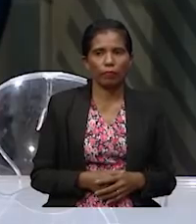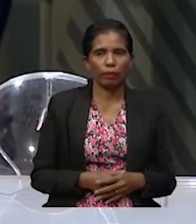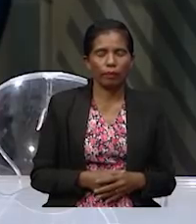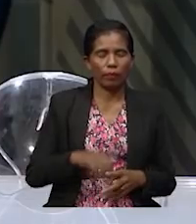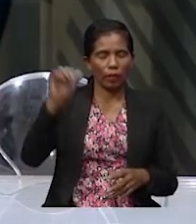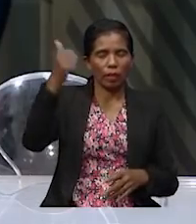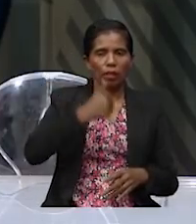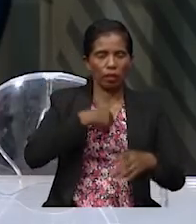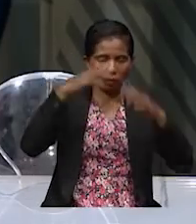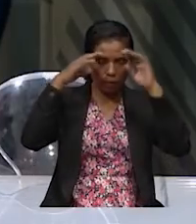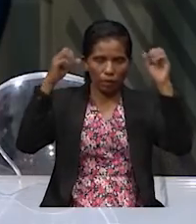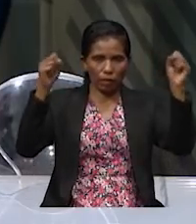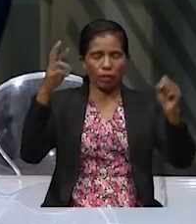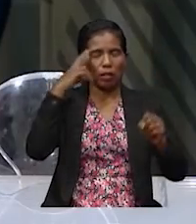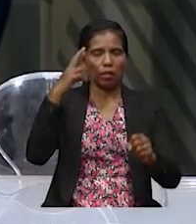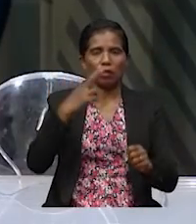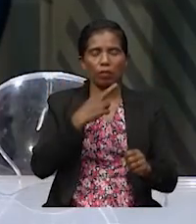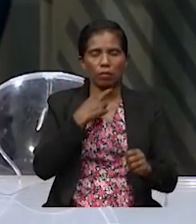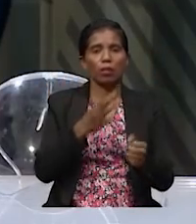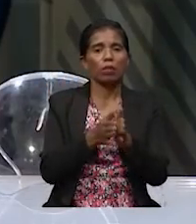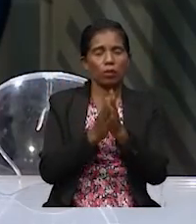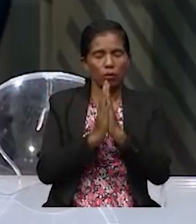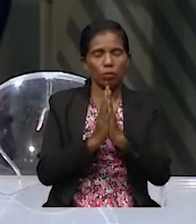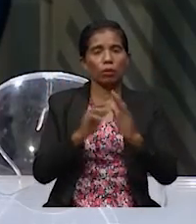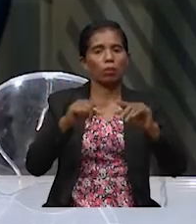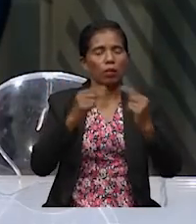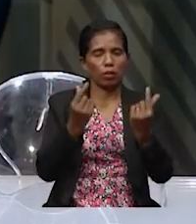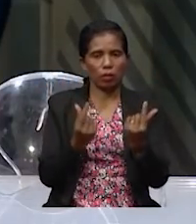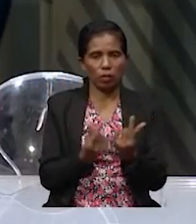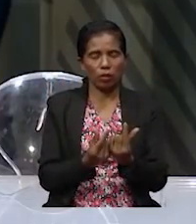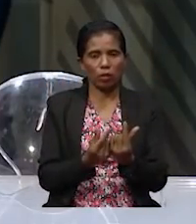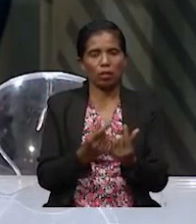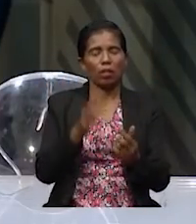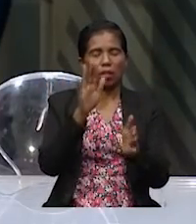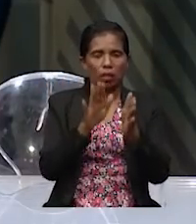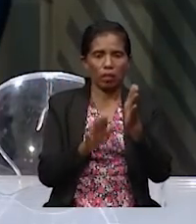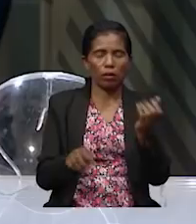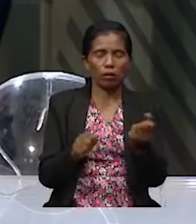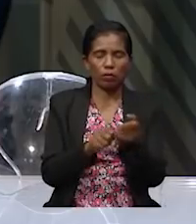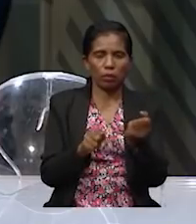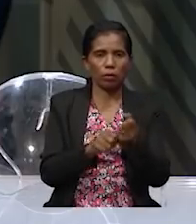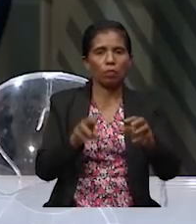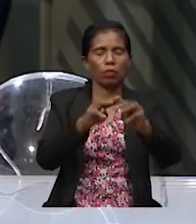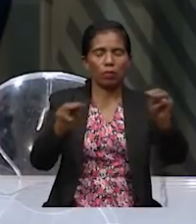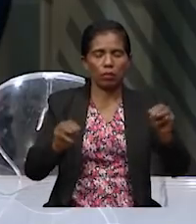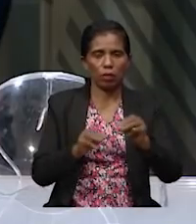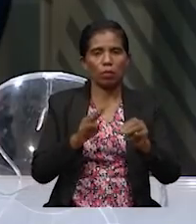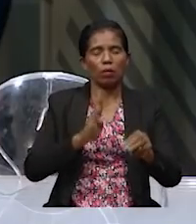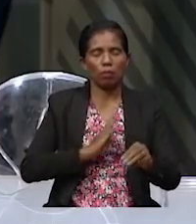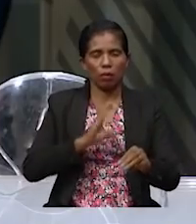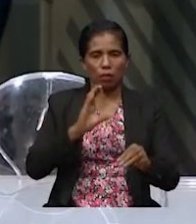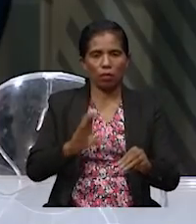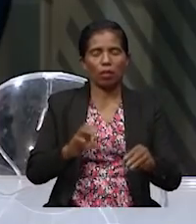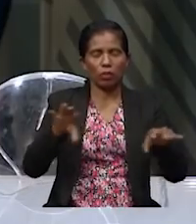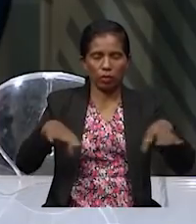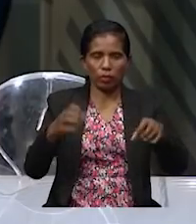candidato a presidente da República, José Ramos Horta, russo, da equipa, dinamiza apoio votos no município Baucau. A tu